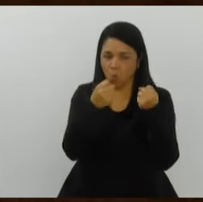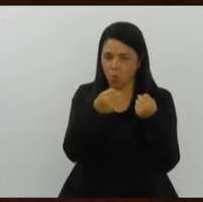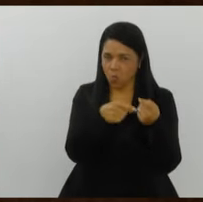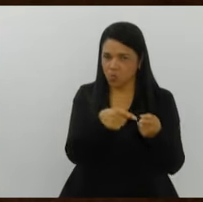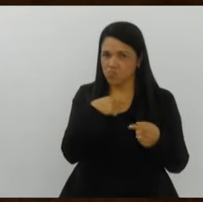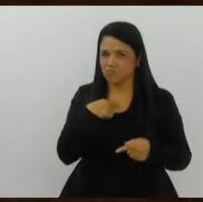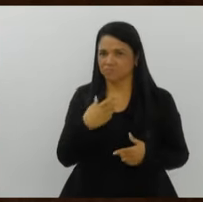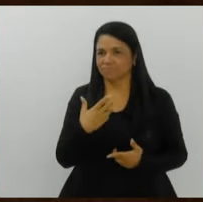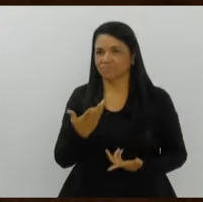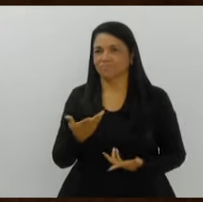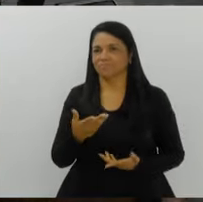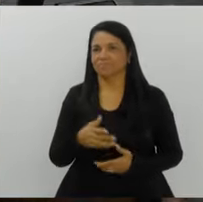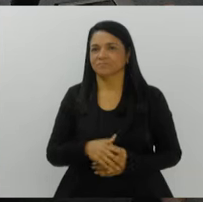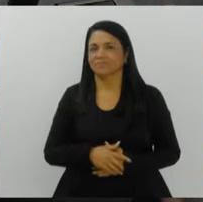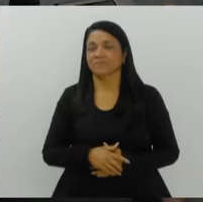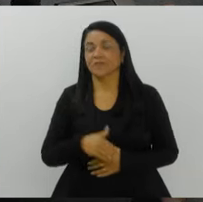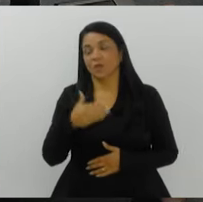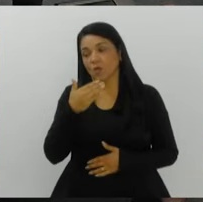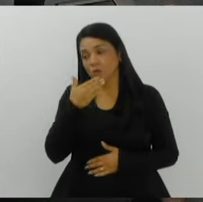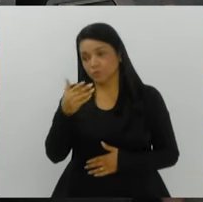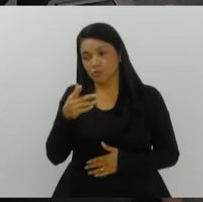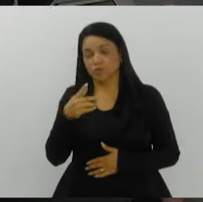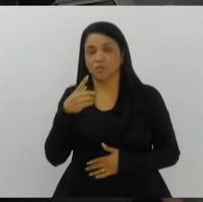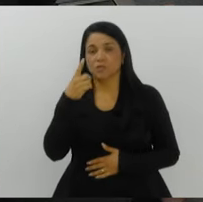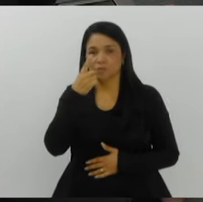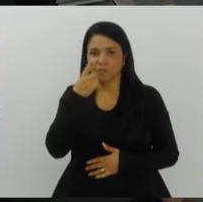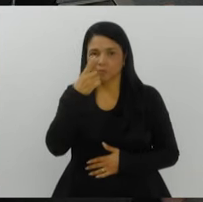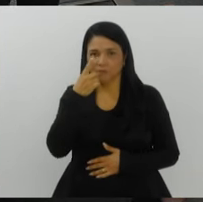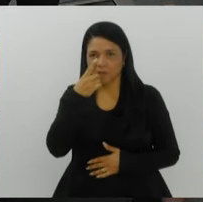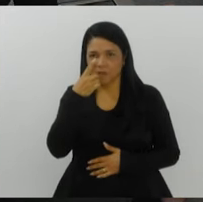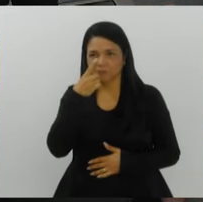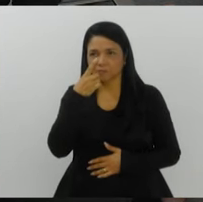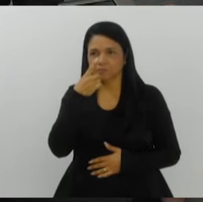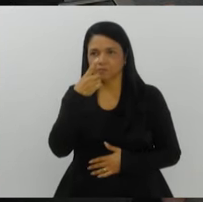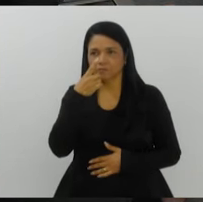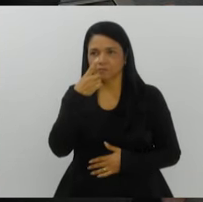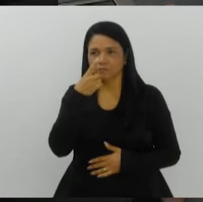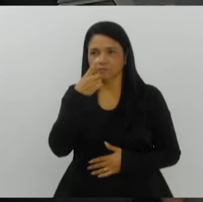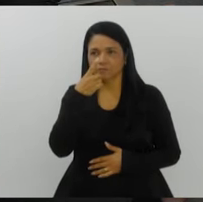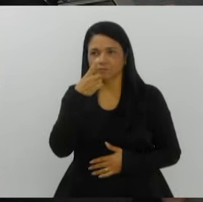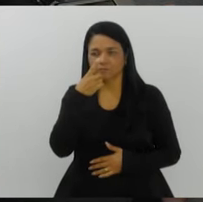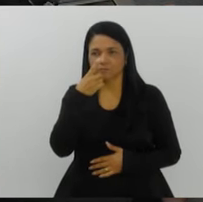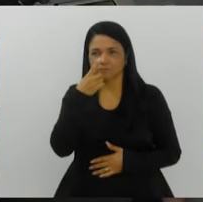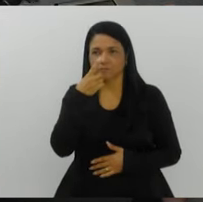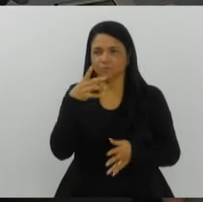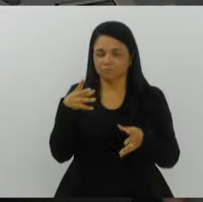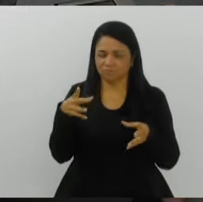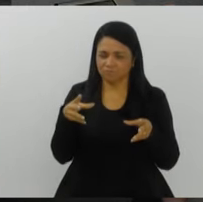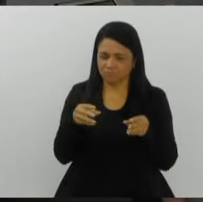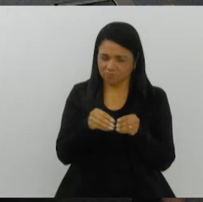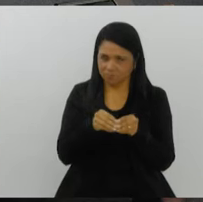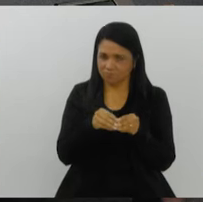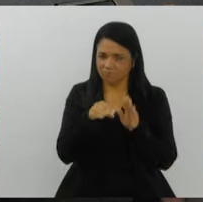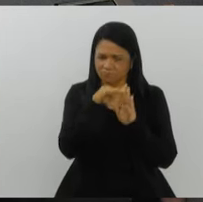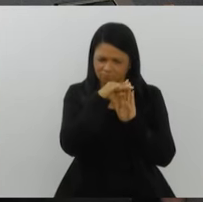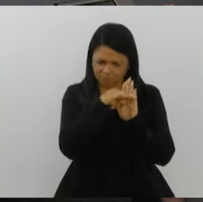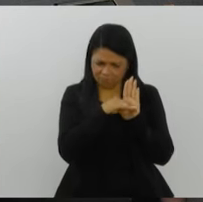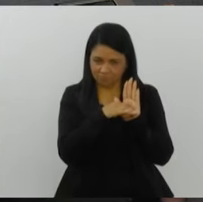bem. Eu pediria ao deputado que se tivesse só a... Só para finalizar. A pauta para que a gente